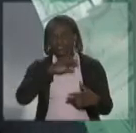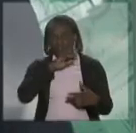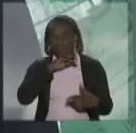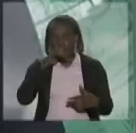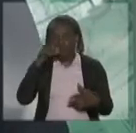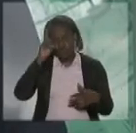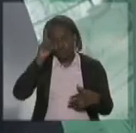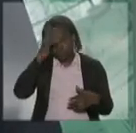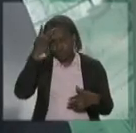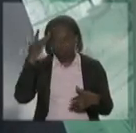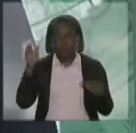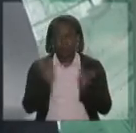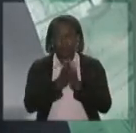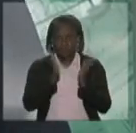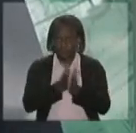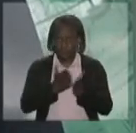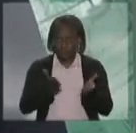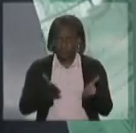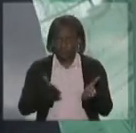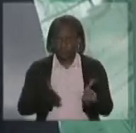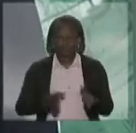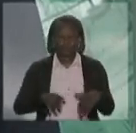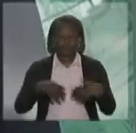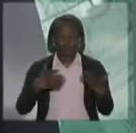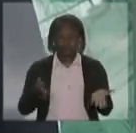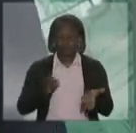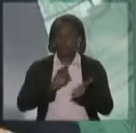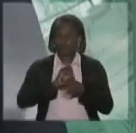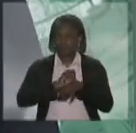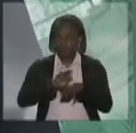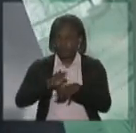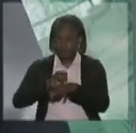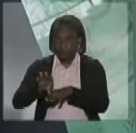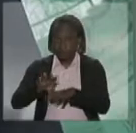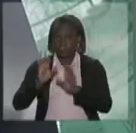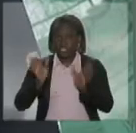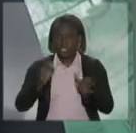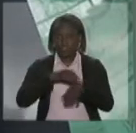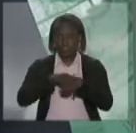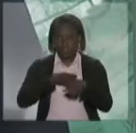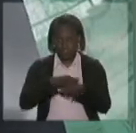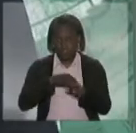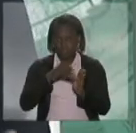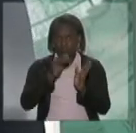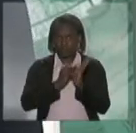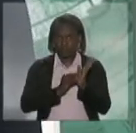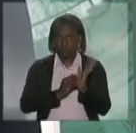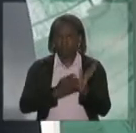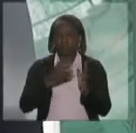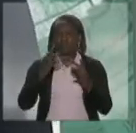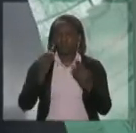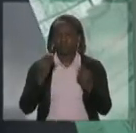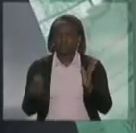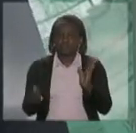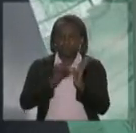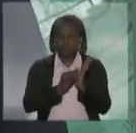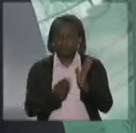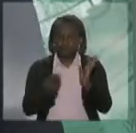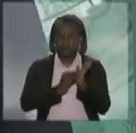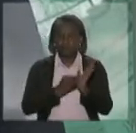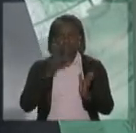das camadas mais pobres da população as mensagens que já entraram em pauta receberam centenas de emendas dos deputados